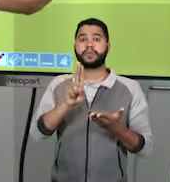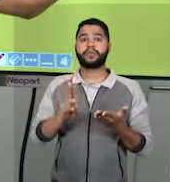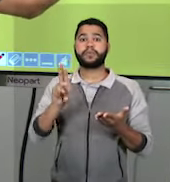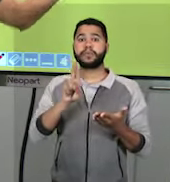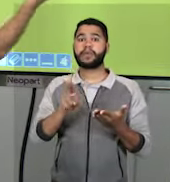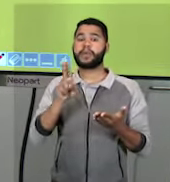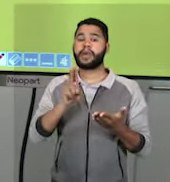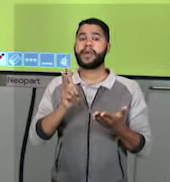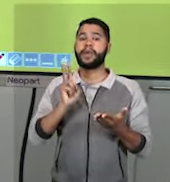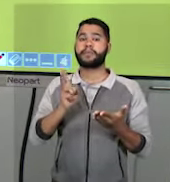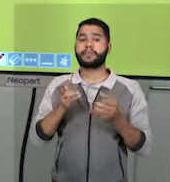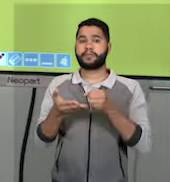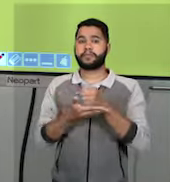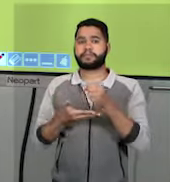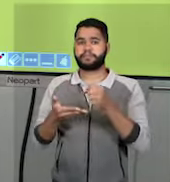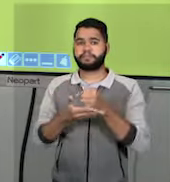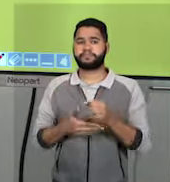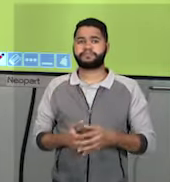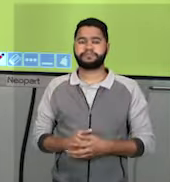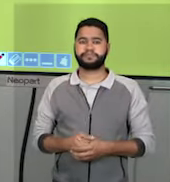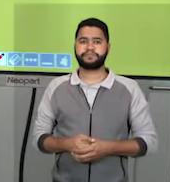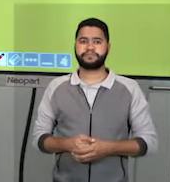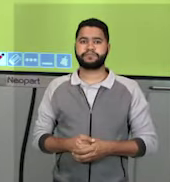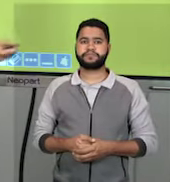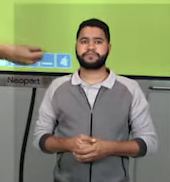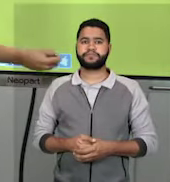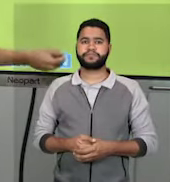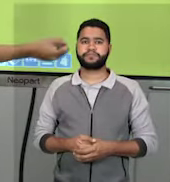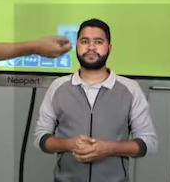a mesma base.